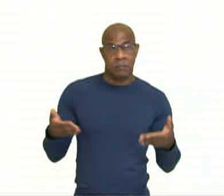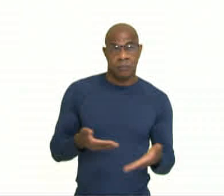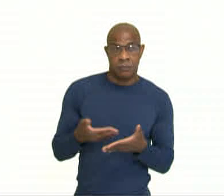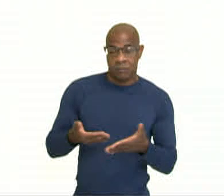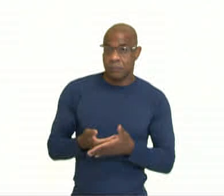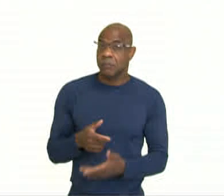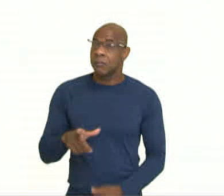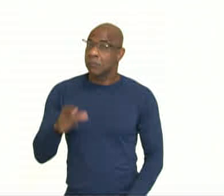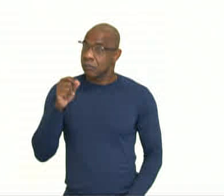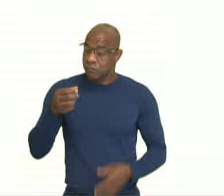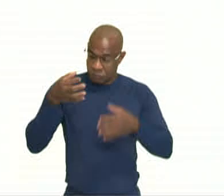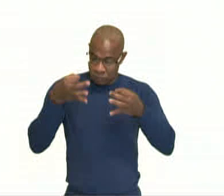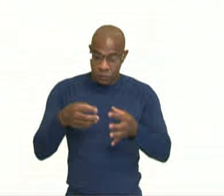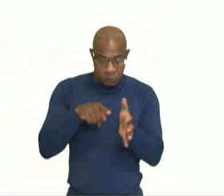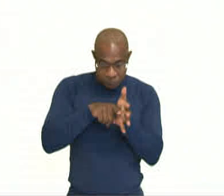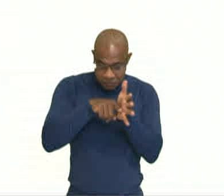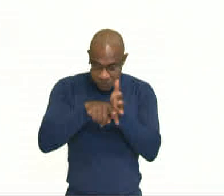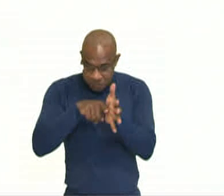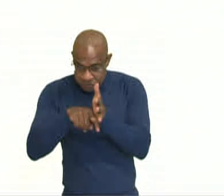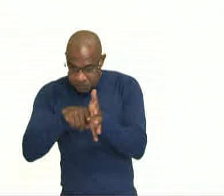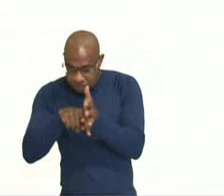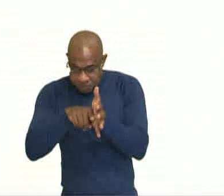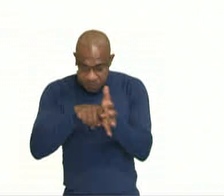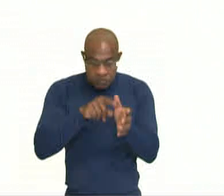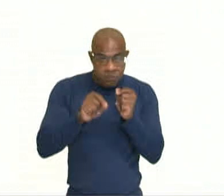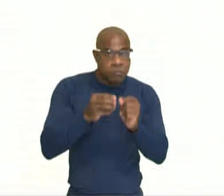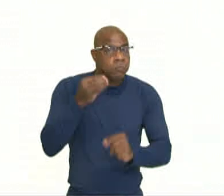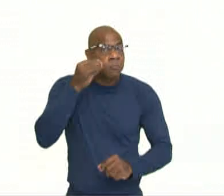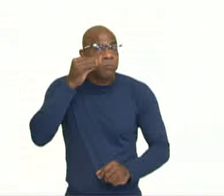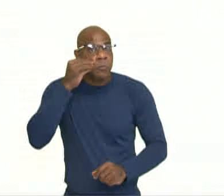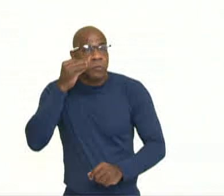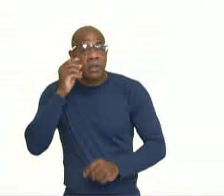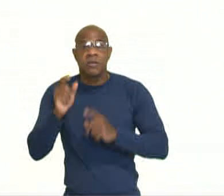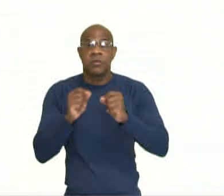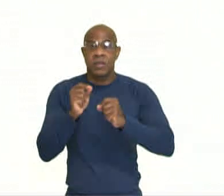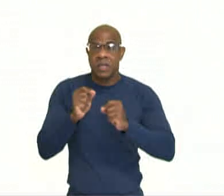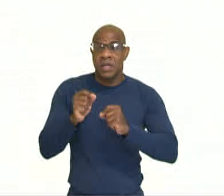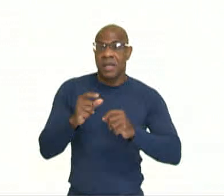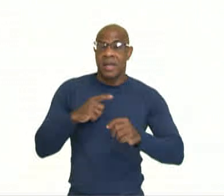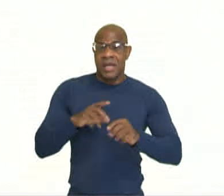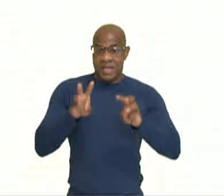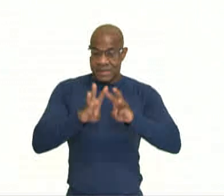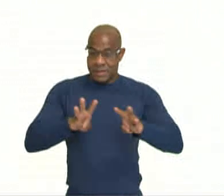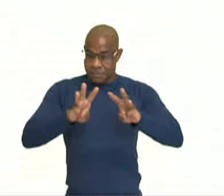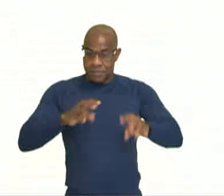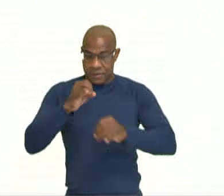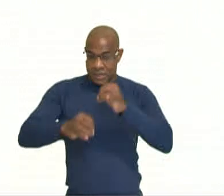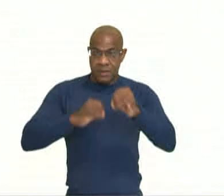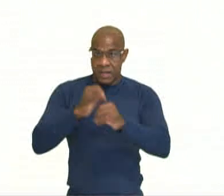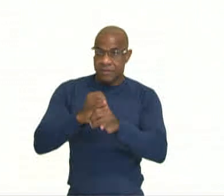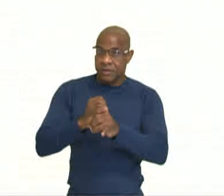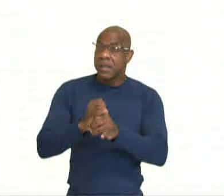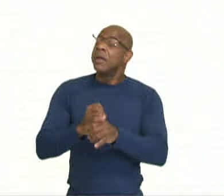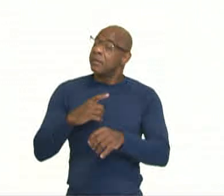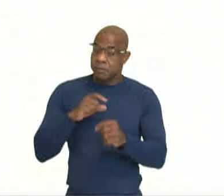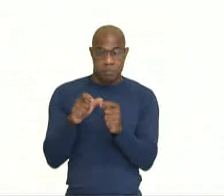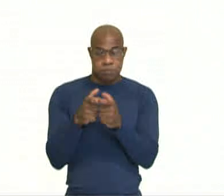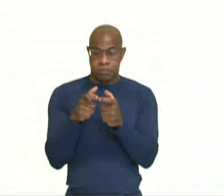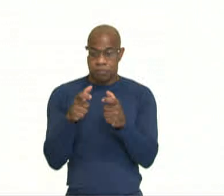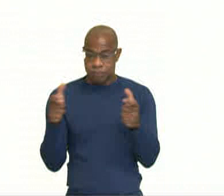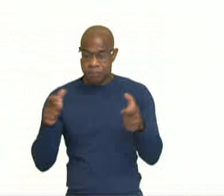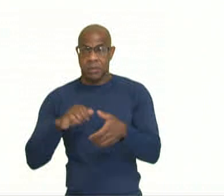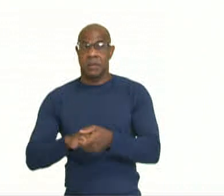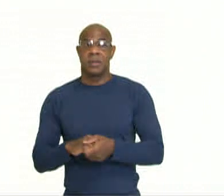por especialistas como Vivian Anaya, os testes vocacionais online têm ficado cada vez mais assertivos. No